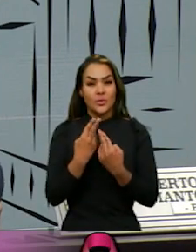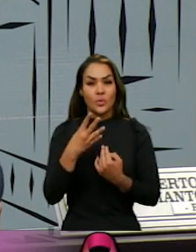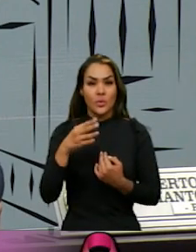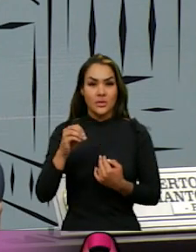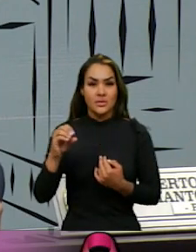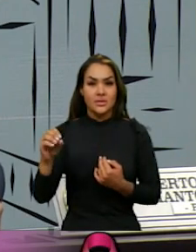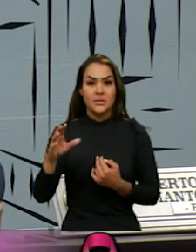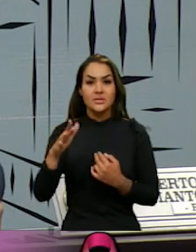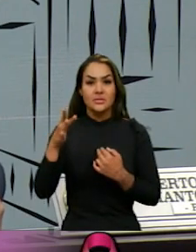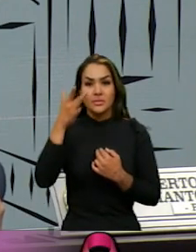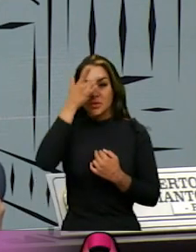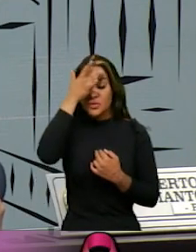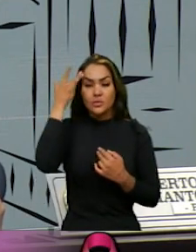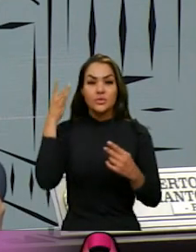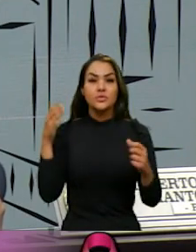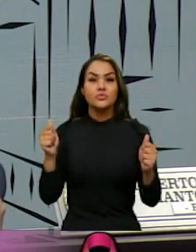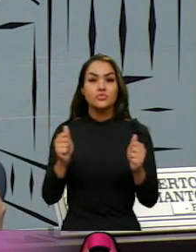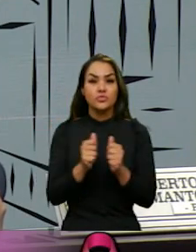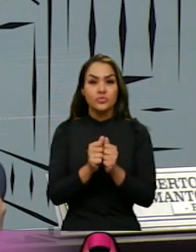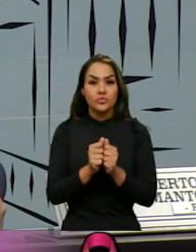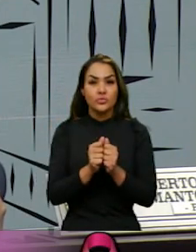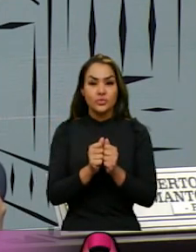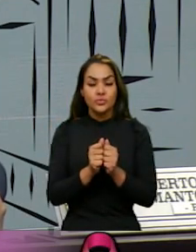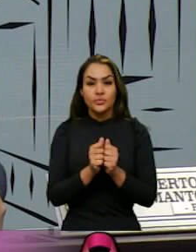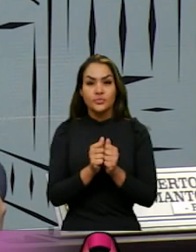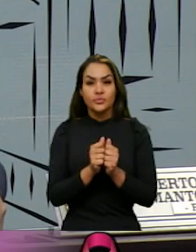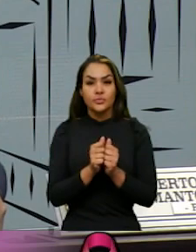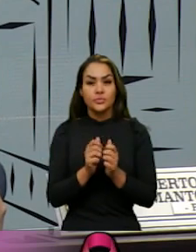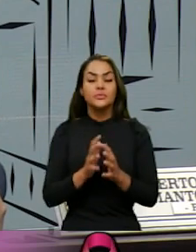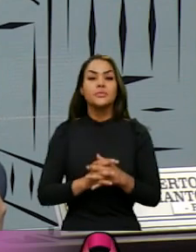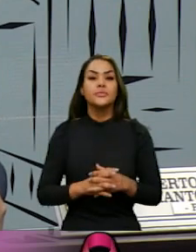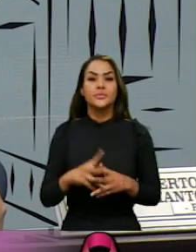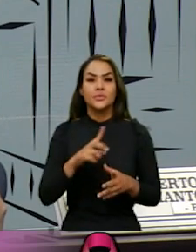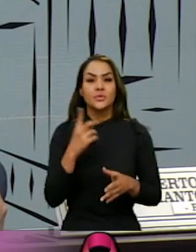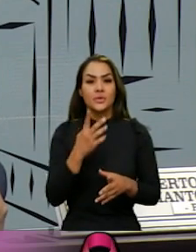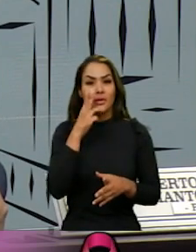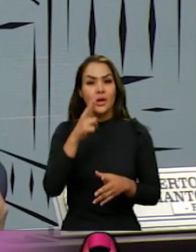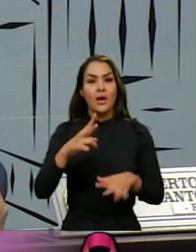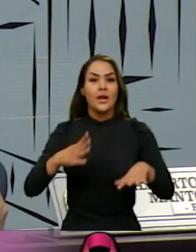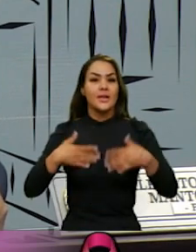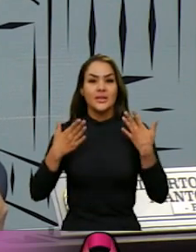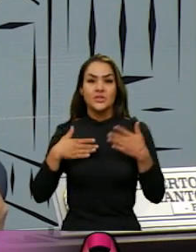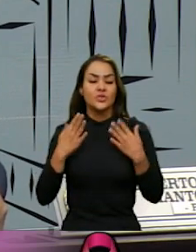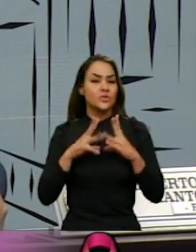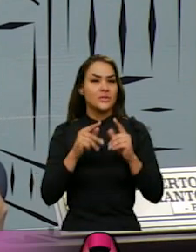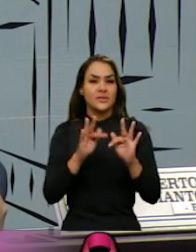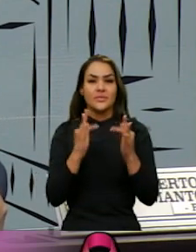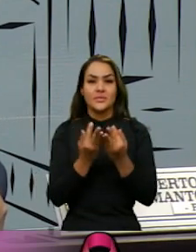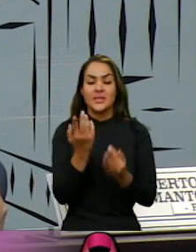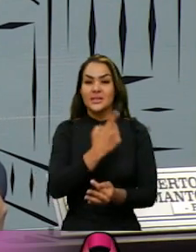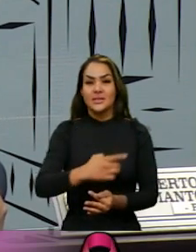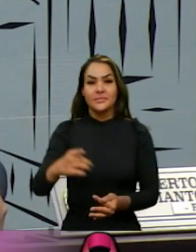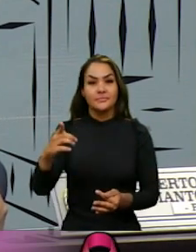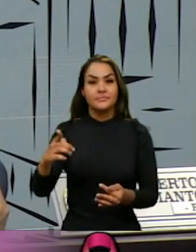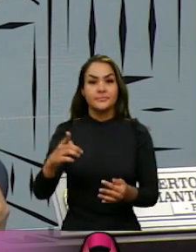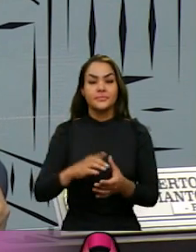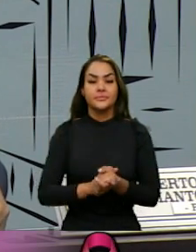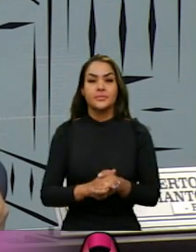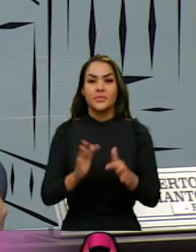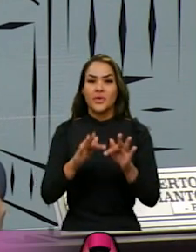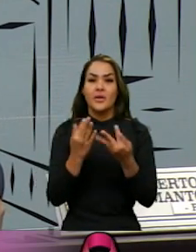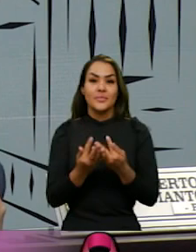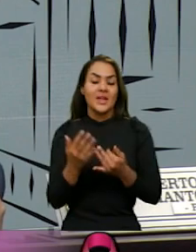pessoas, numa interação, né, a gente vê a alegria de todas as famílias que vai lá, famílias, né,